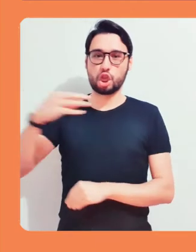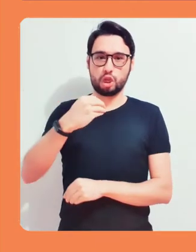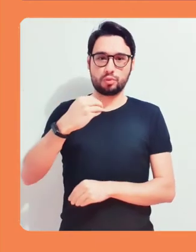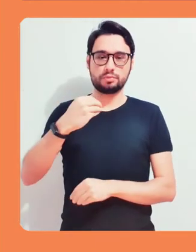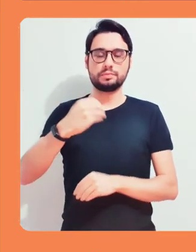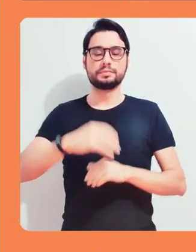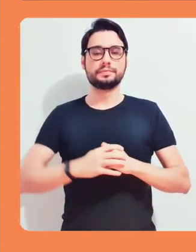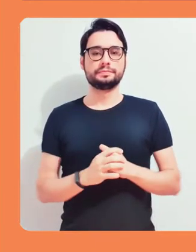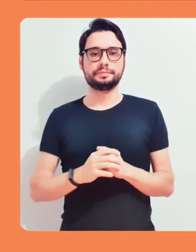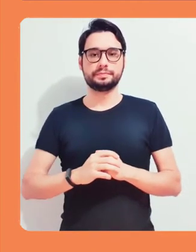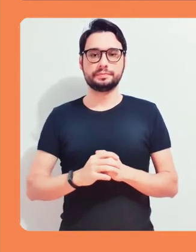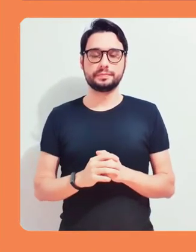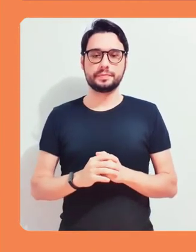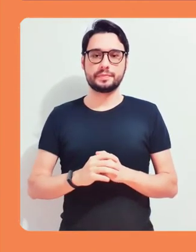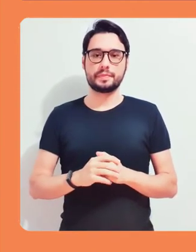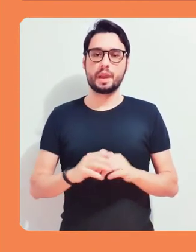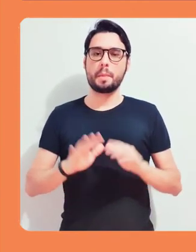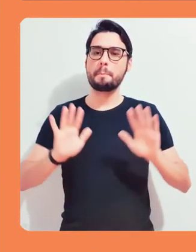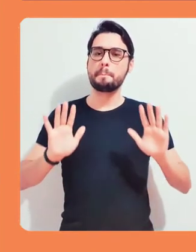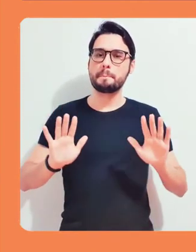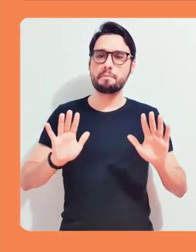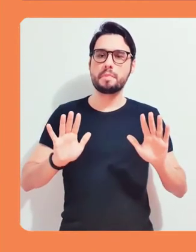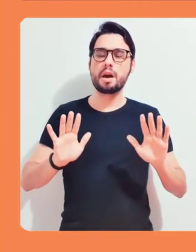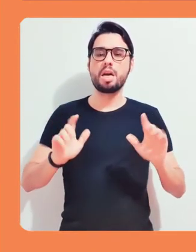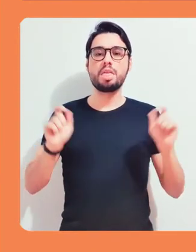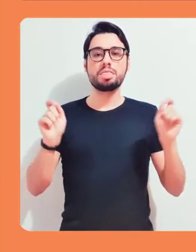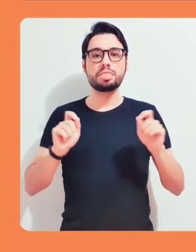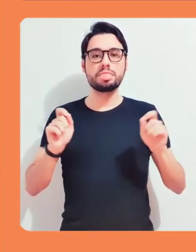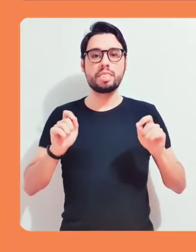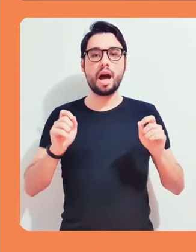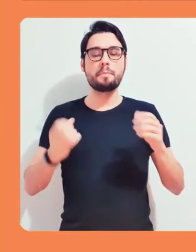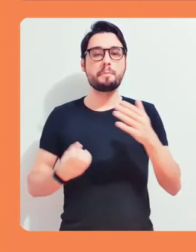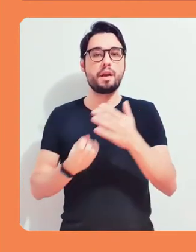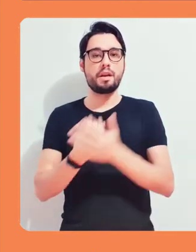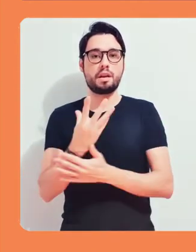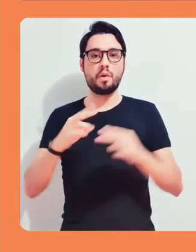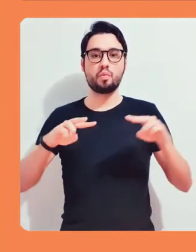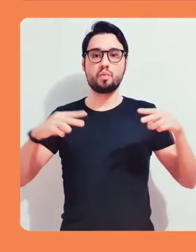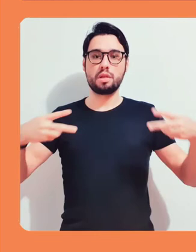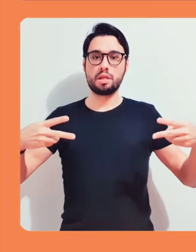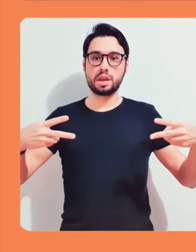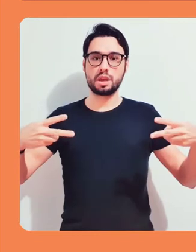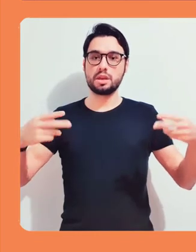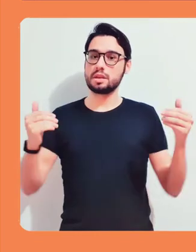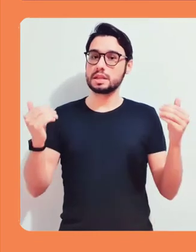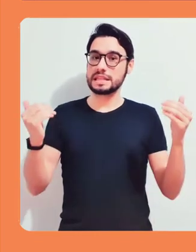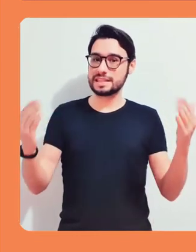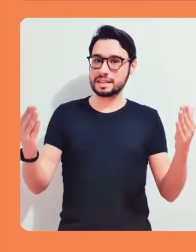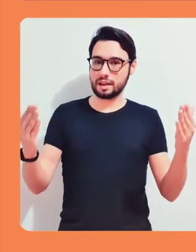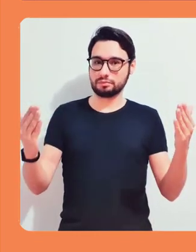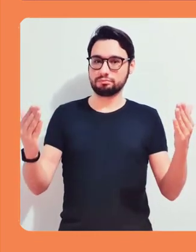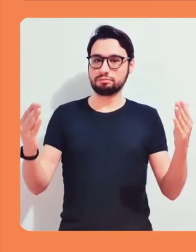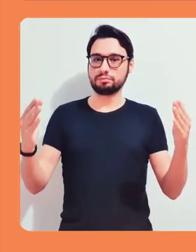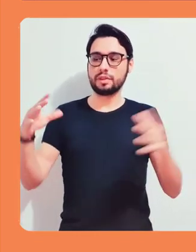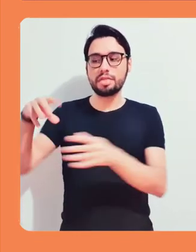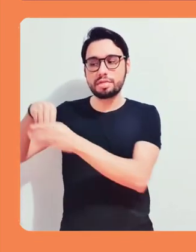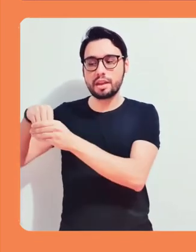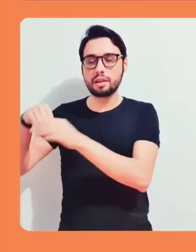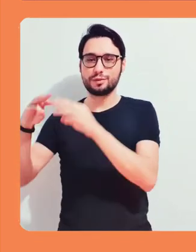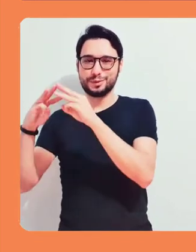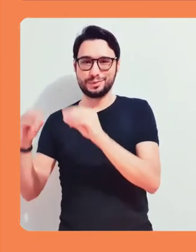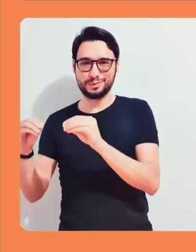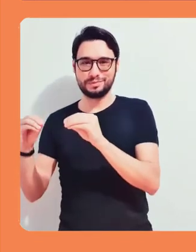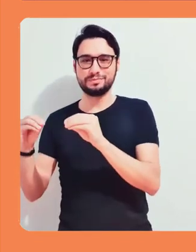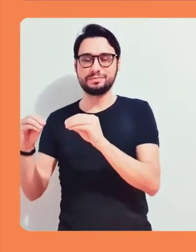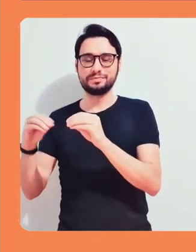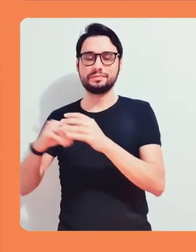não são seguros, então a gente também não consegue embutir todos eles dentro do Moodle. Mas